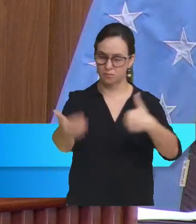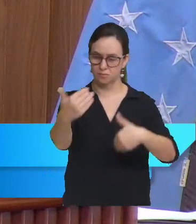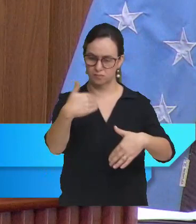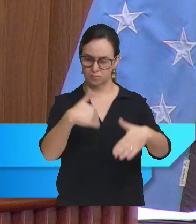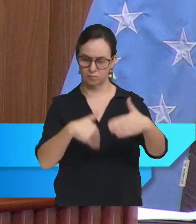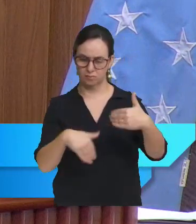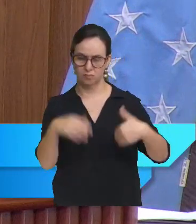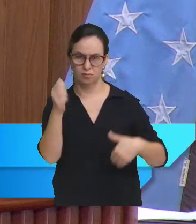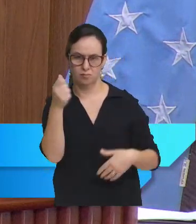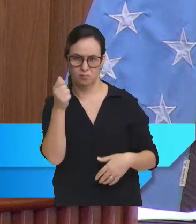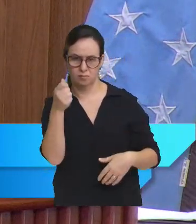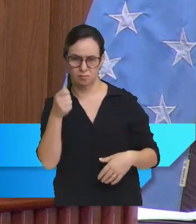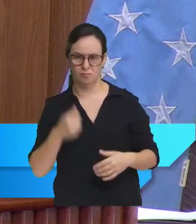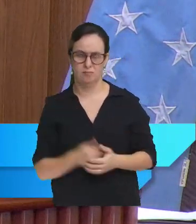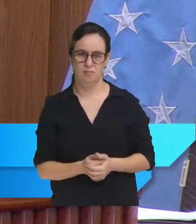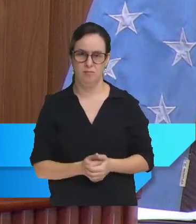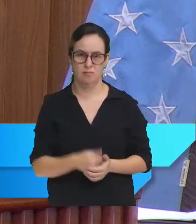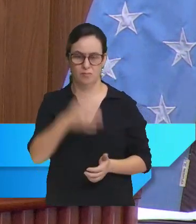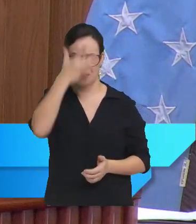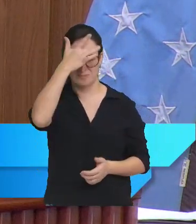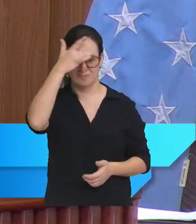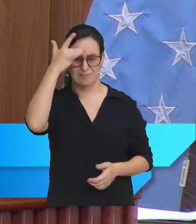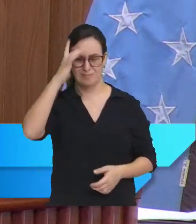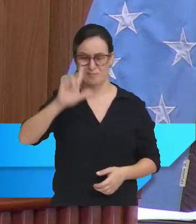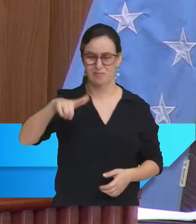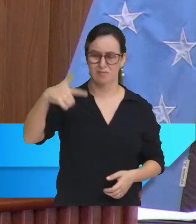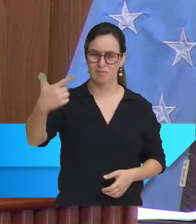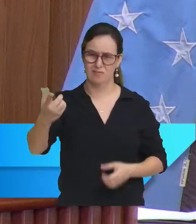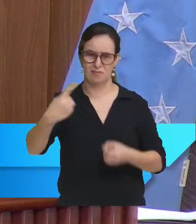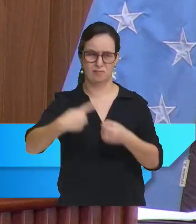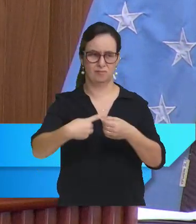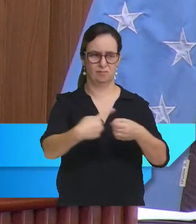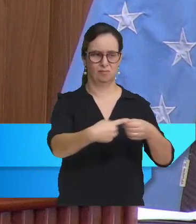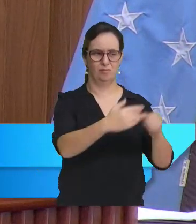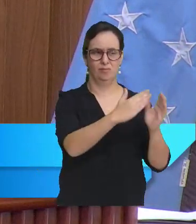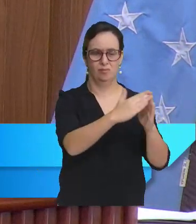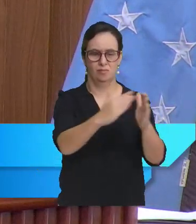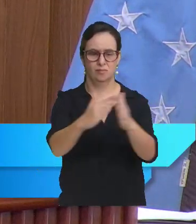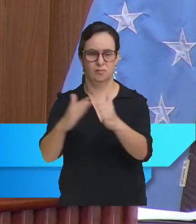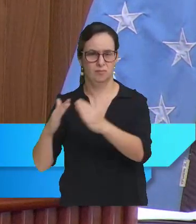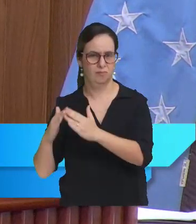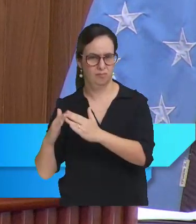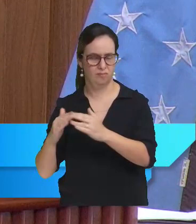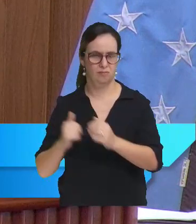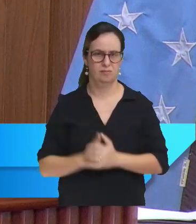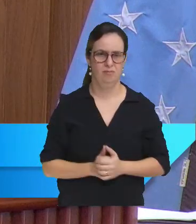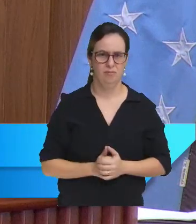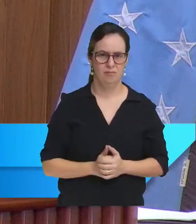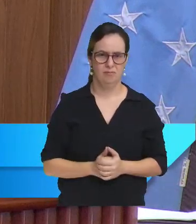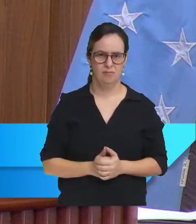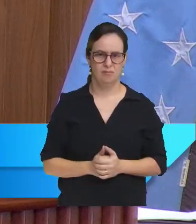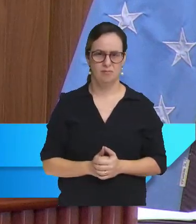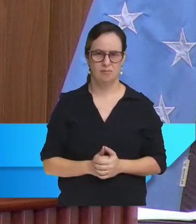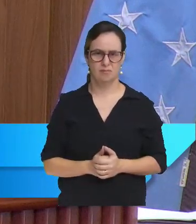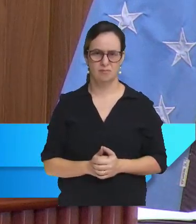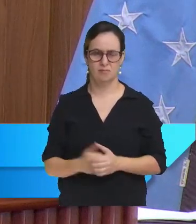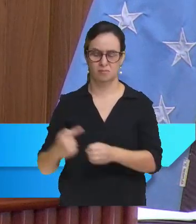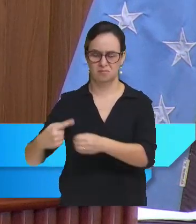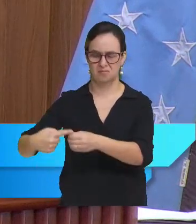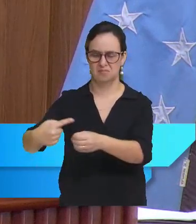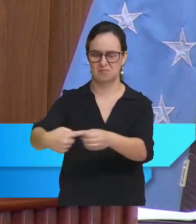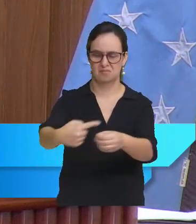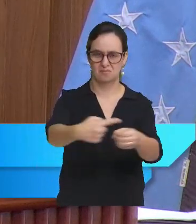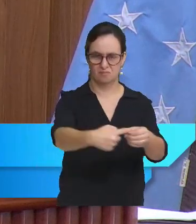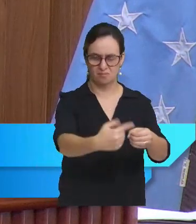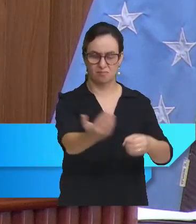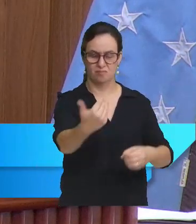economia, para trazer as pessoas de toda a nossa região, das cidades vizinhas, circunvizinhas, Tarumã, Cândido Mota,